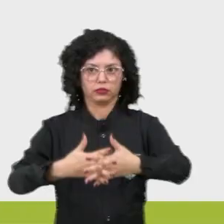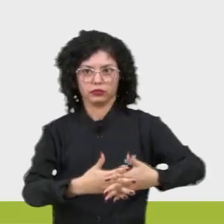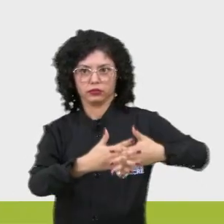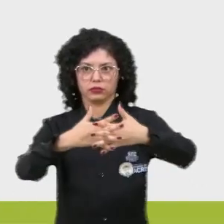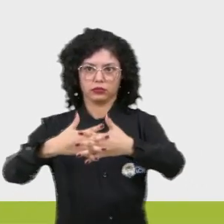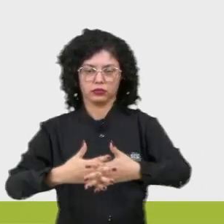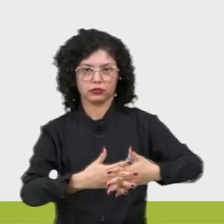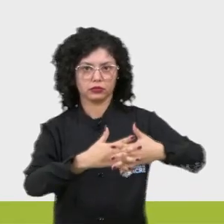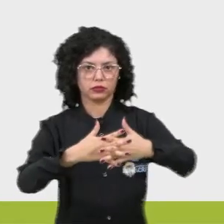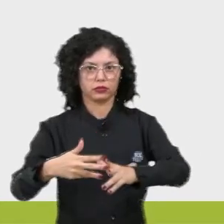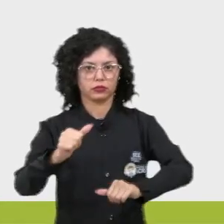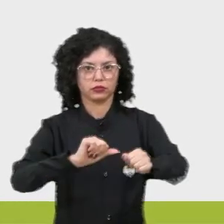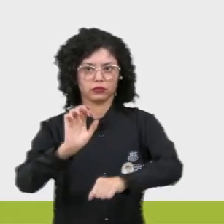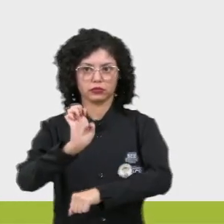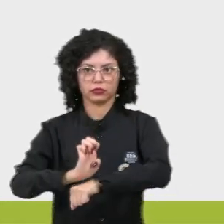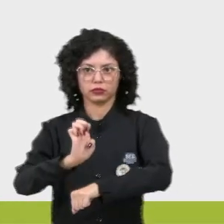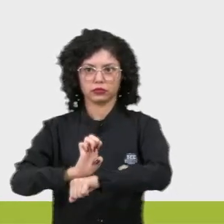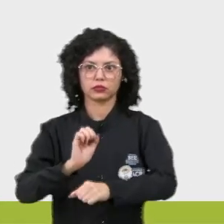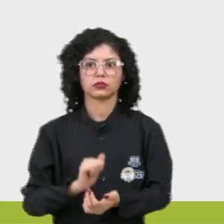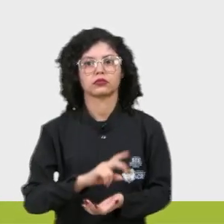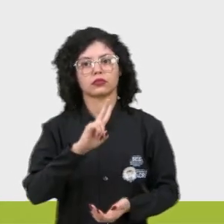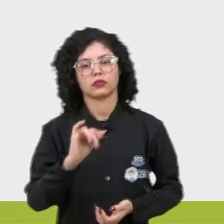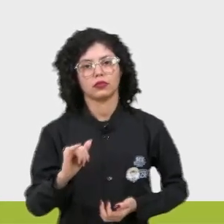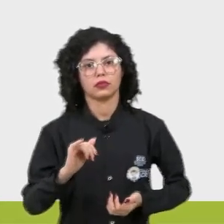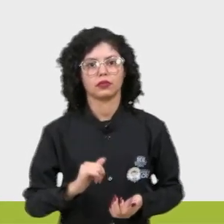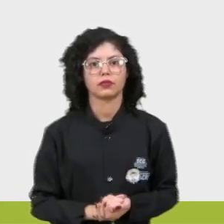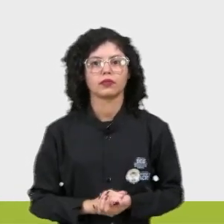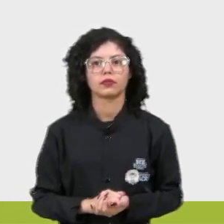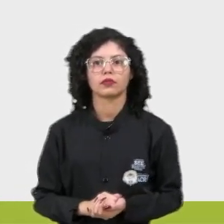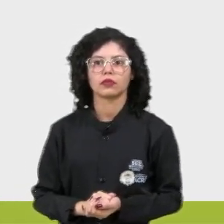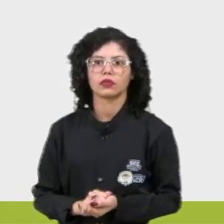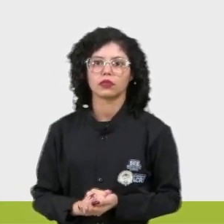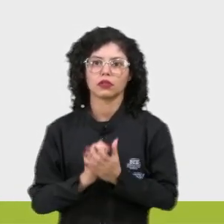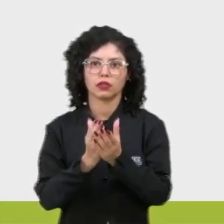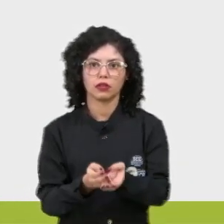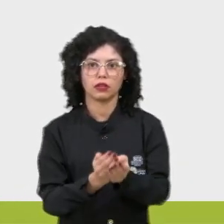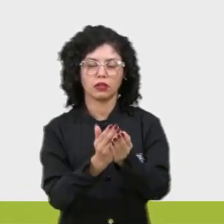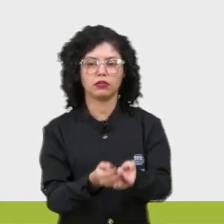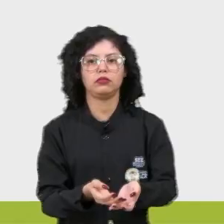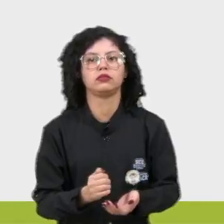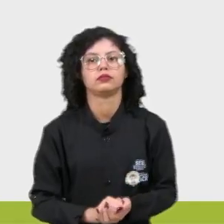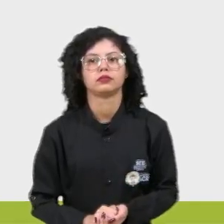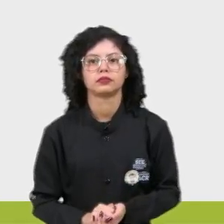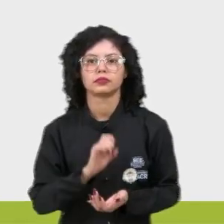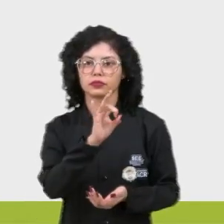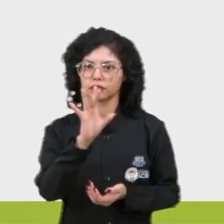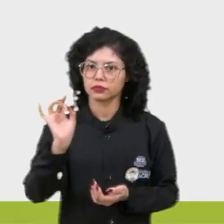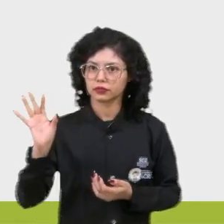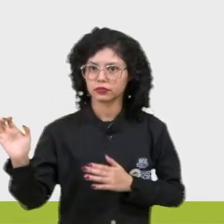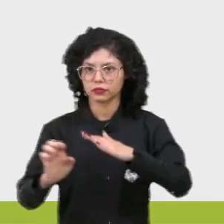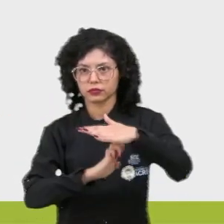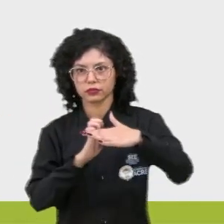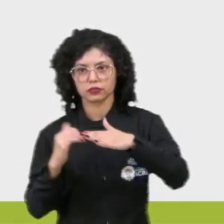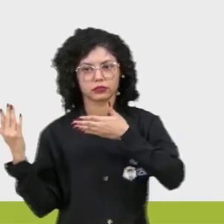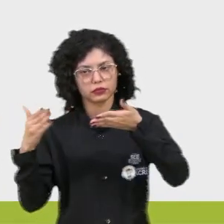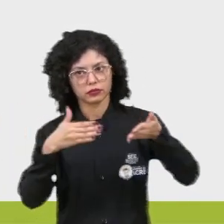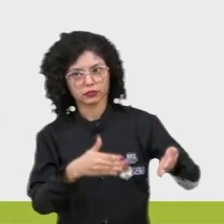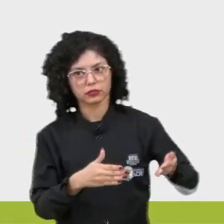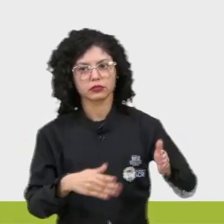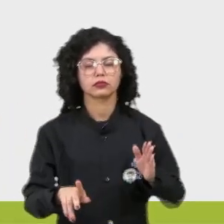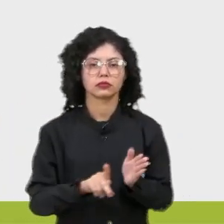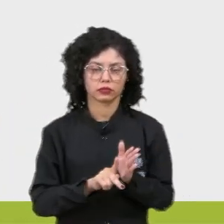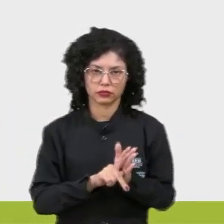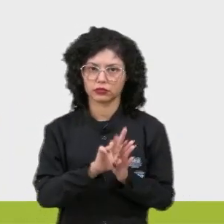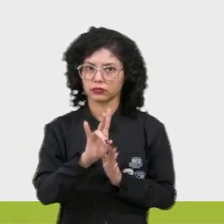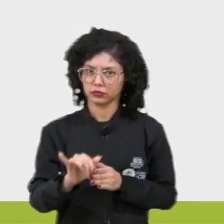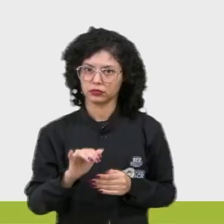estado, muda aí o modal, já vai para o aquaviário e cada empresa, ali quando chega, né, no seu